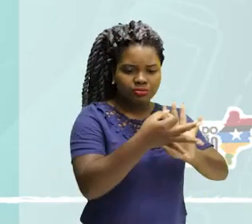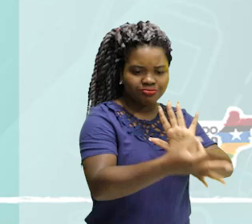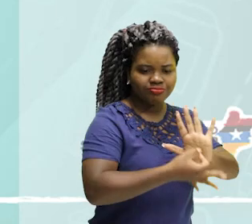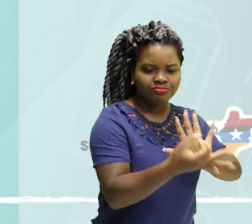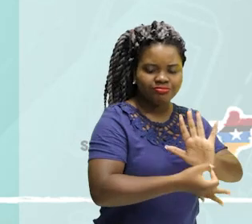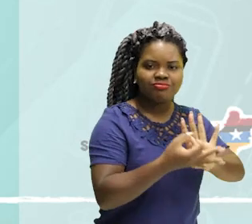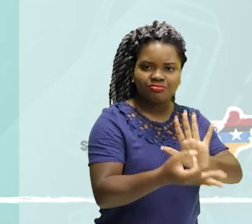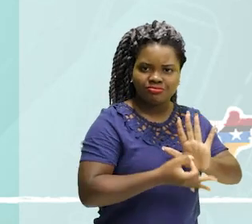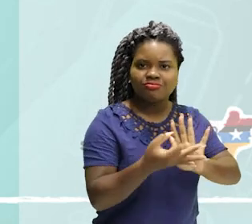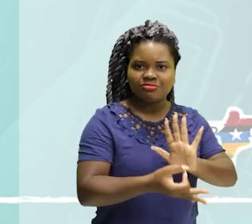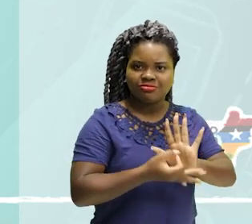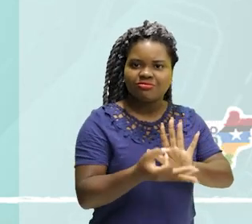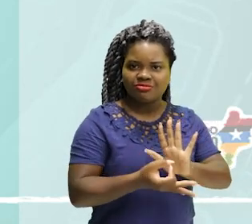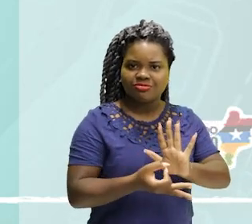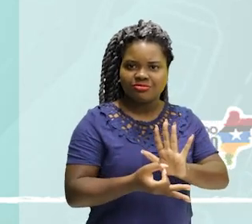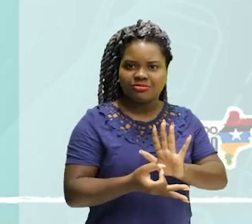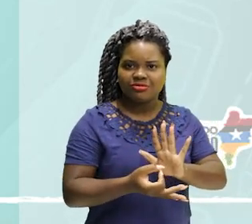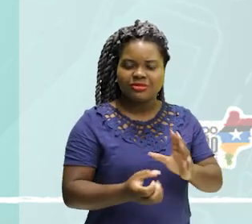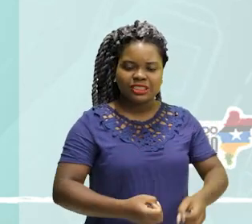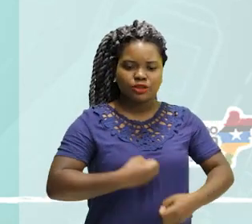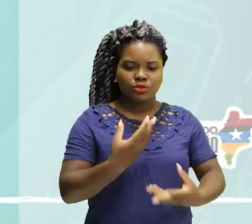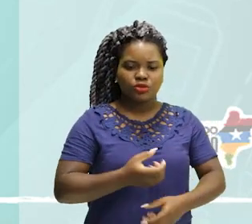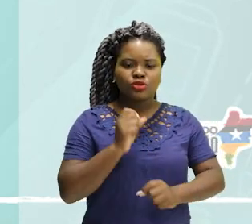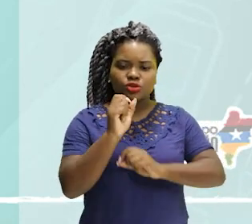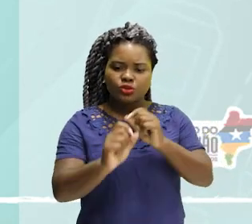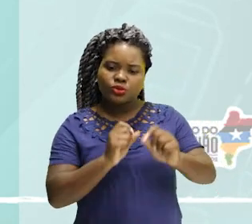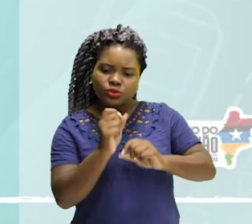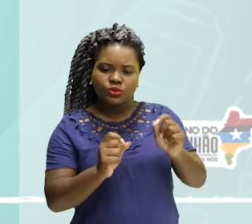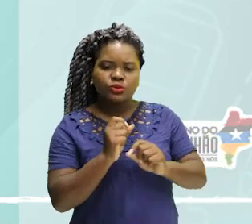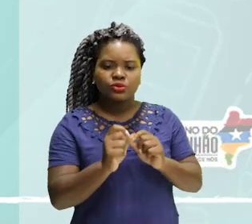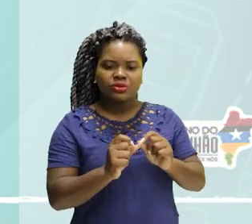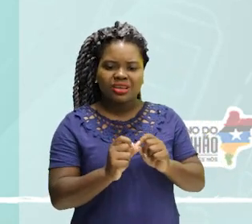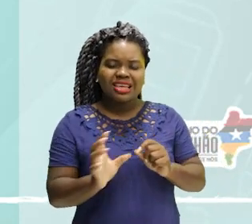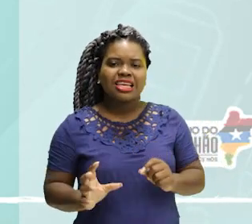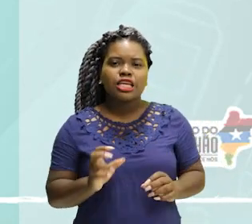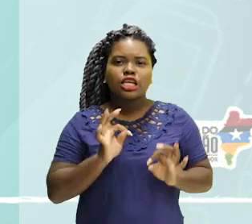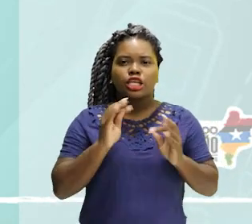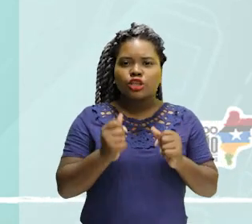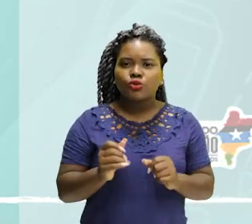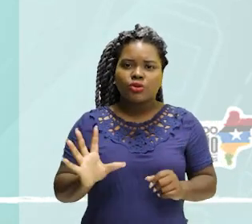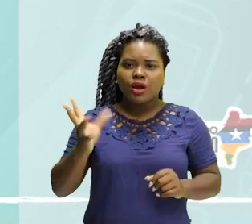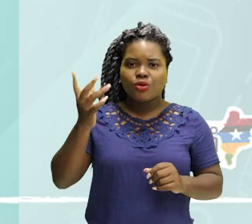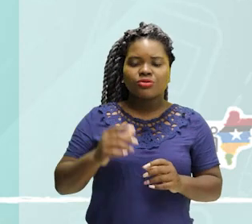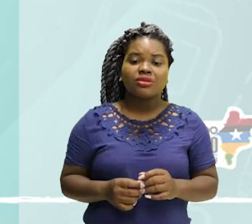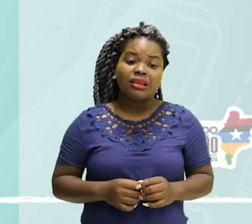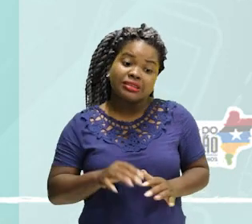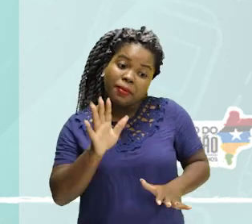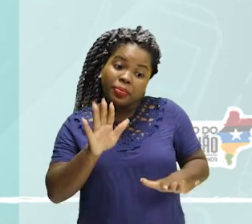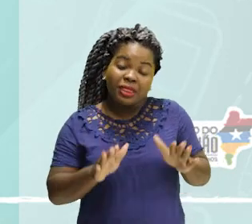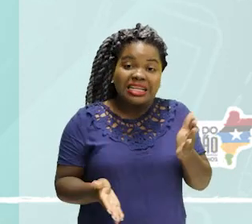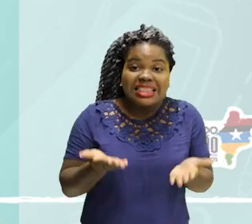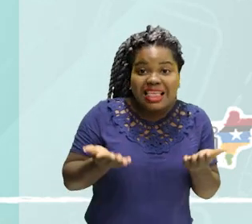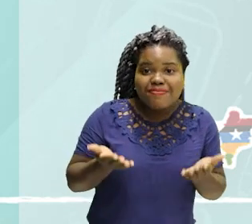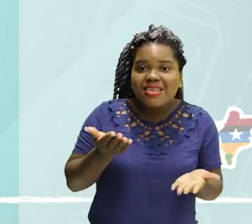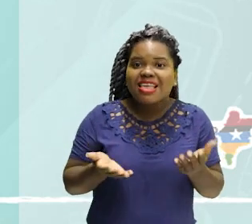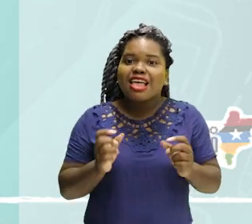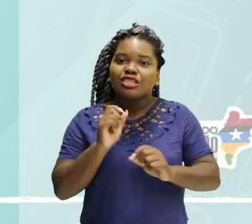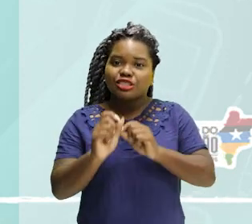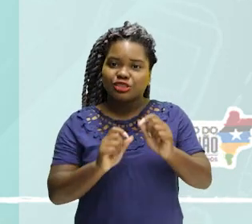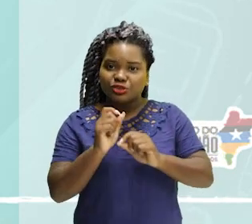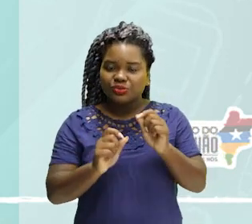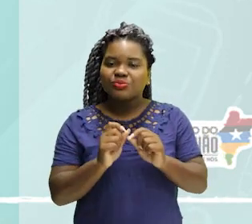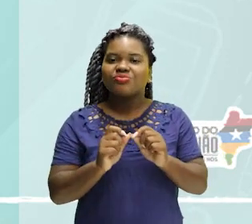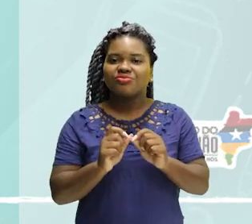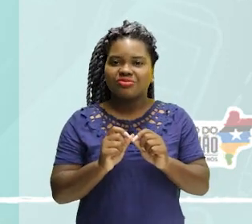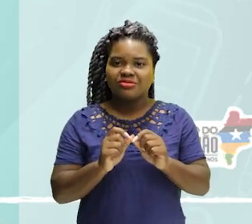Ou seja, ela retrata algo em que tudo pode acontecer dependendo da imaginação do autor, como a do